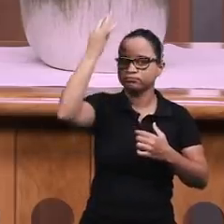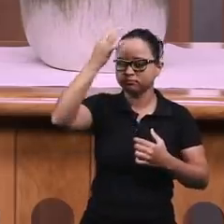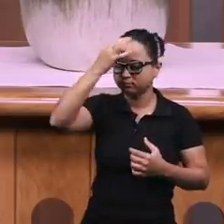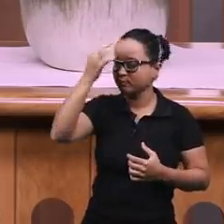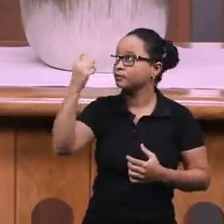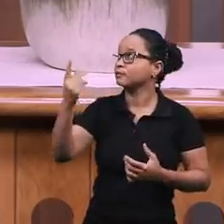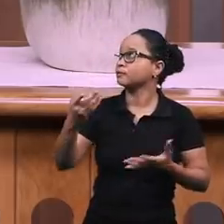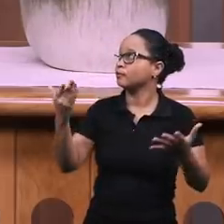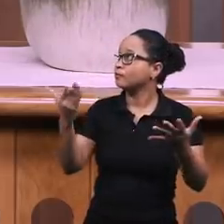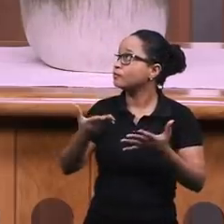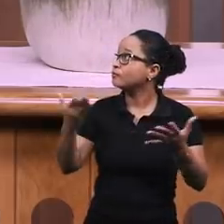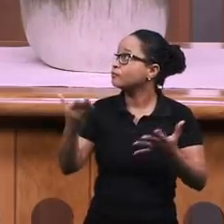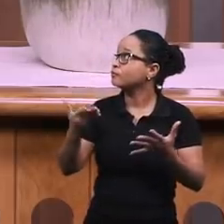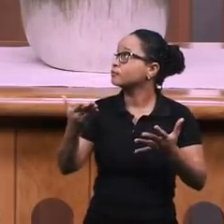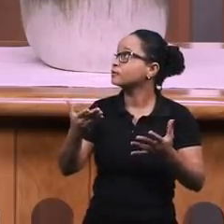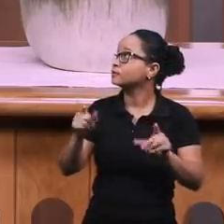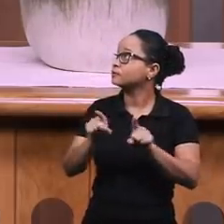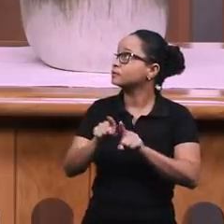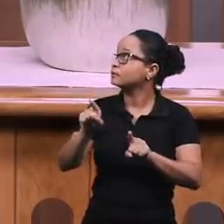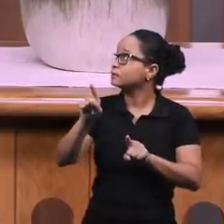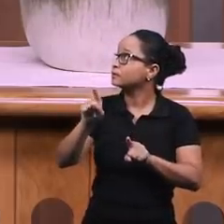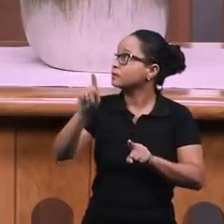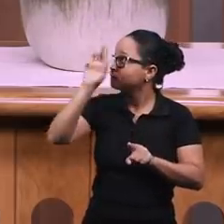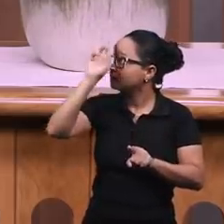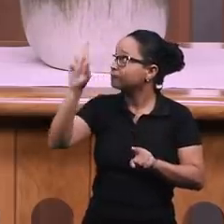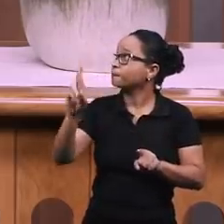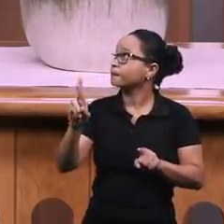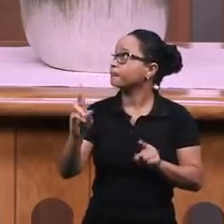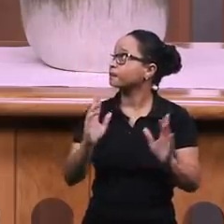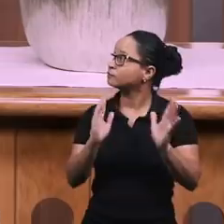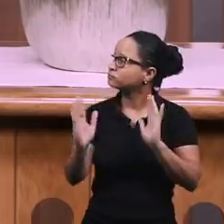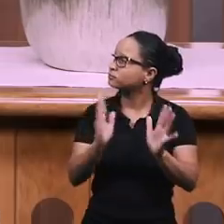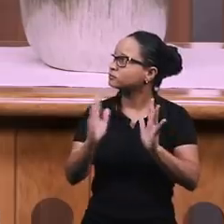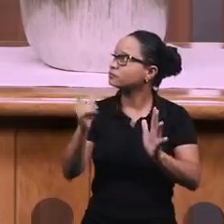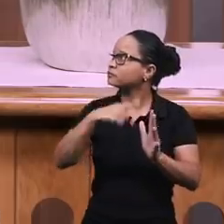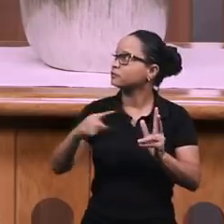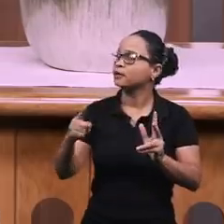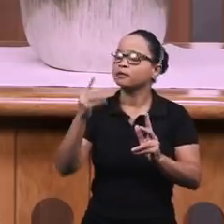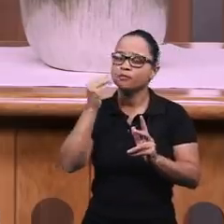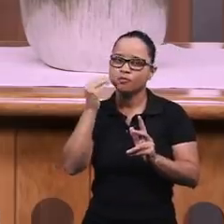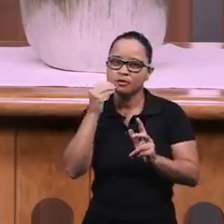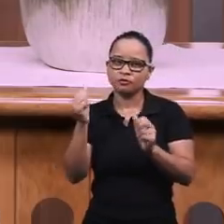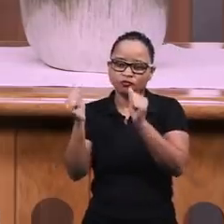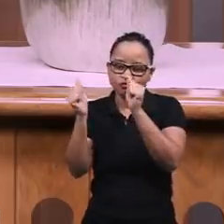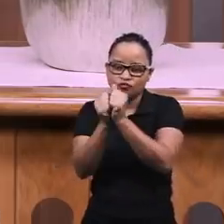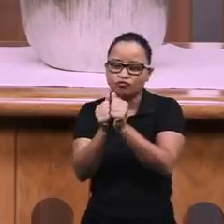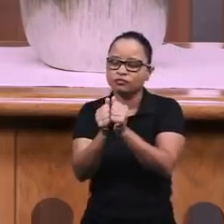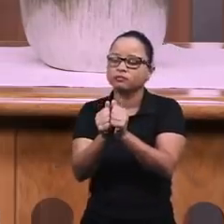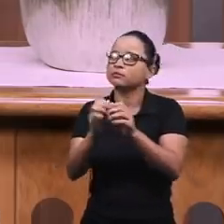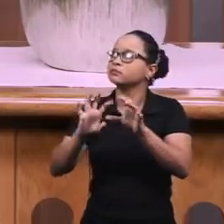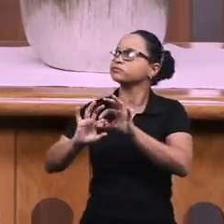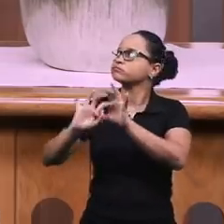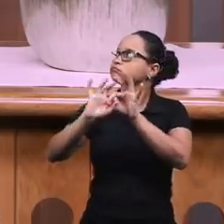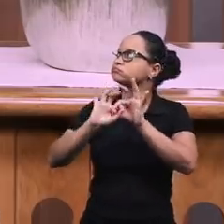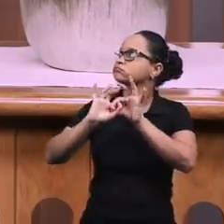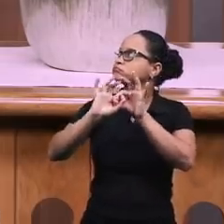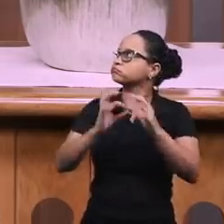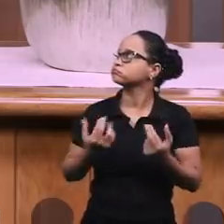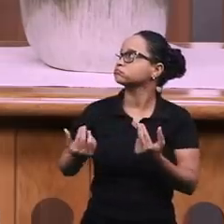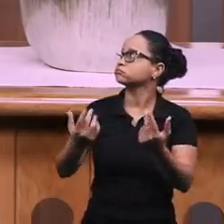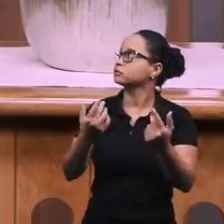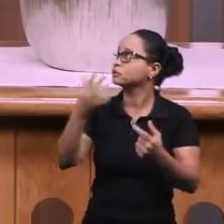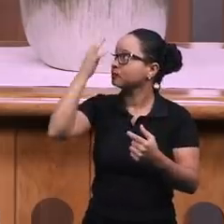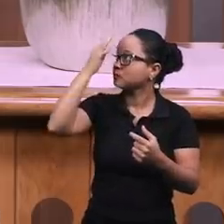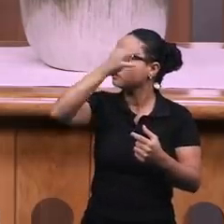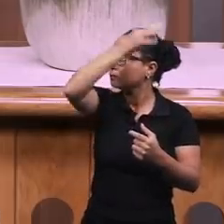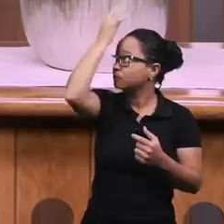espírito desse dia seu like Em alguns momentos temos tido essa oportunidade de estarmos juntos numa mesma comunhão que deu o